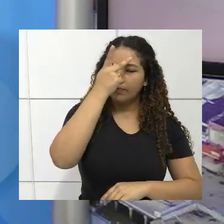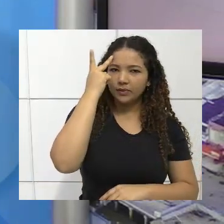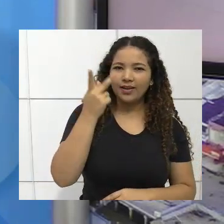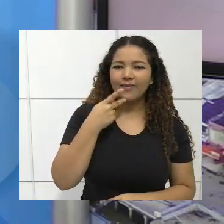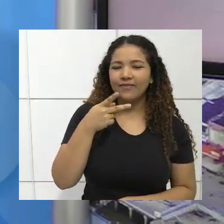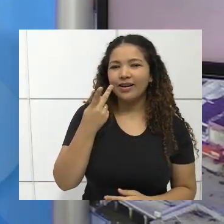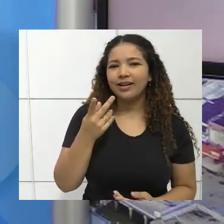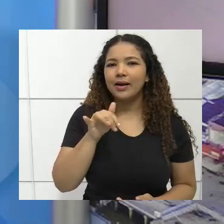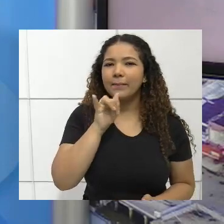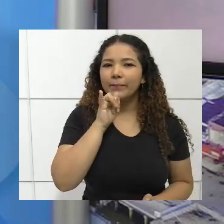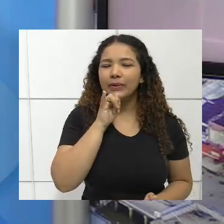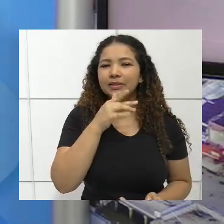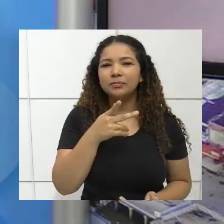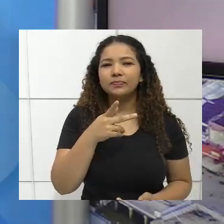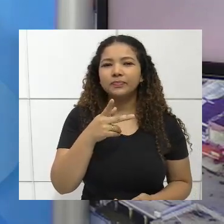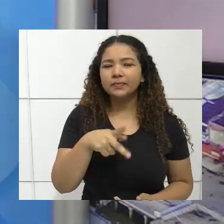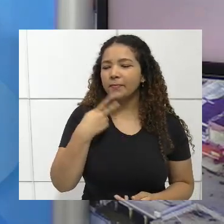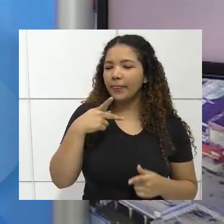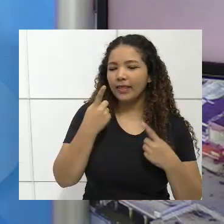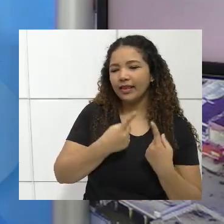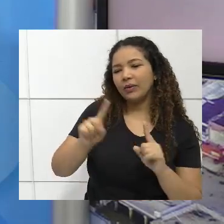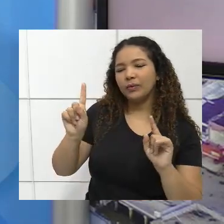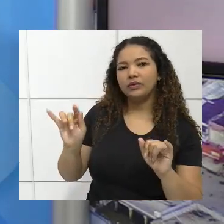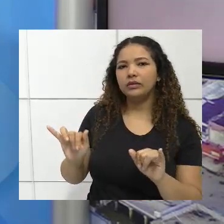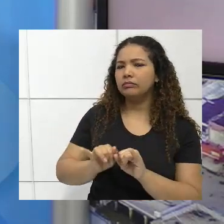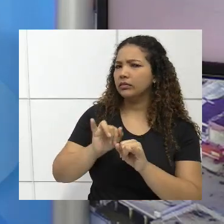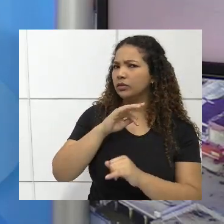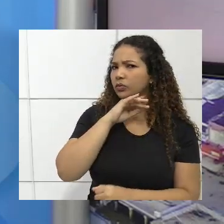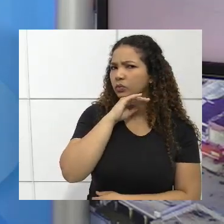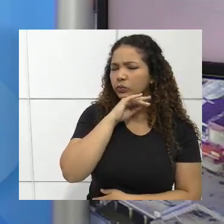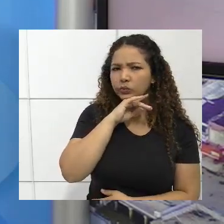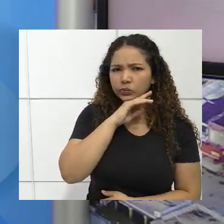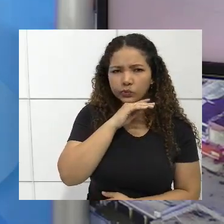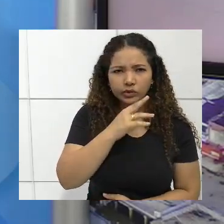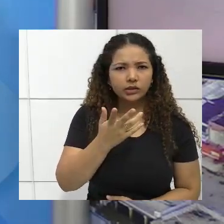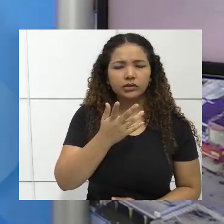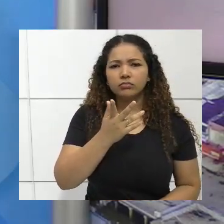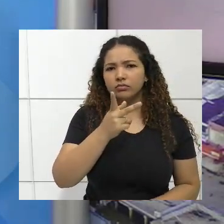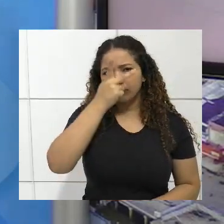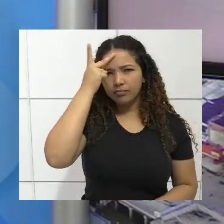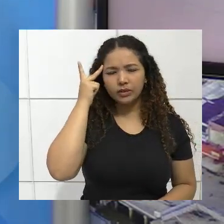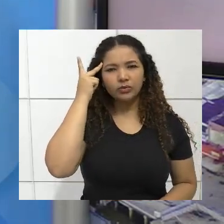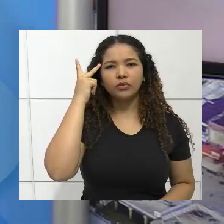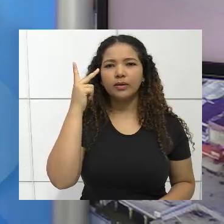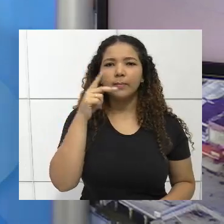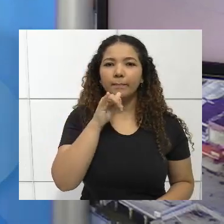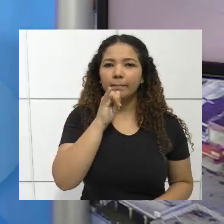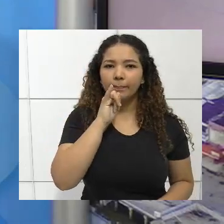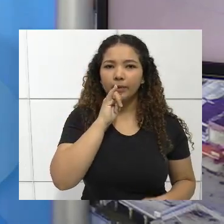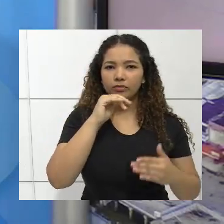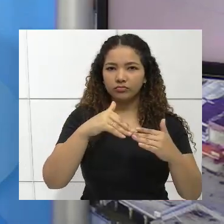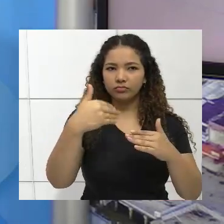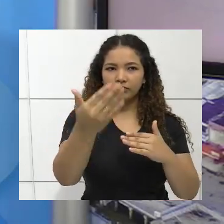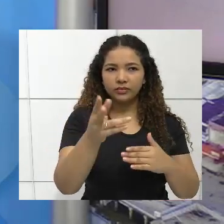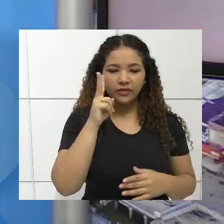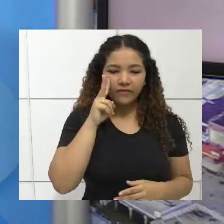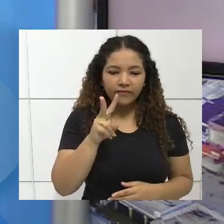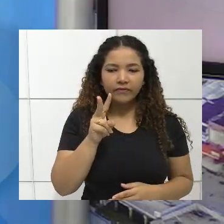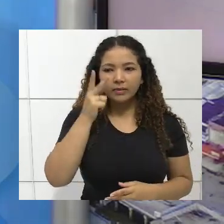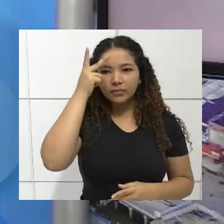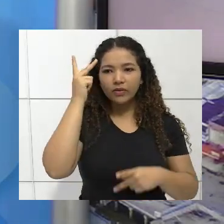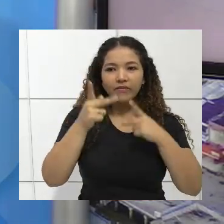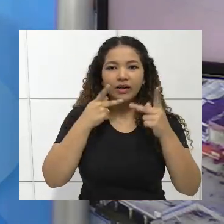muito prejudiciais, que complicam quadros que já não estão... Por exemplo, uma pessoa que está do outro lado, visualizar uma fala dessa, vai